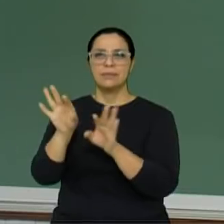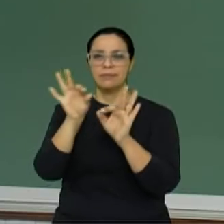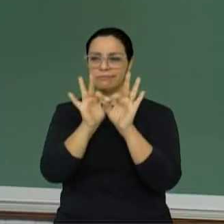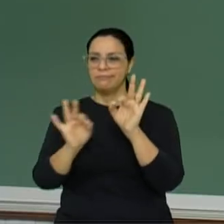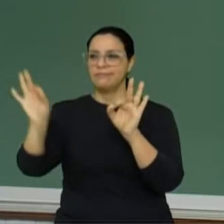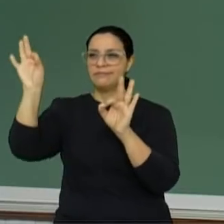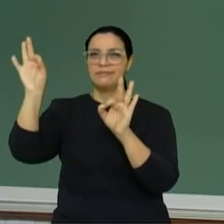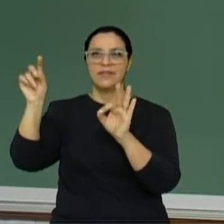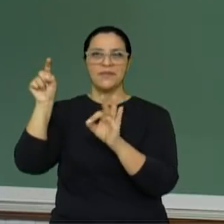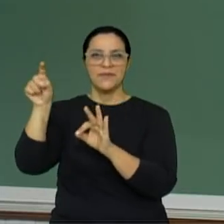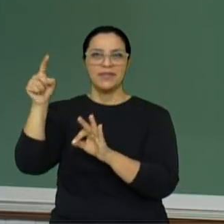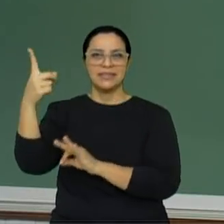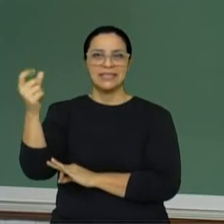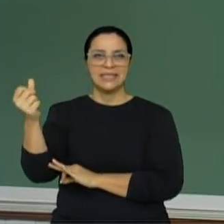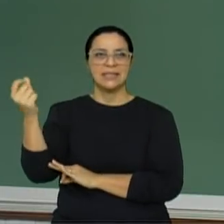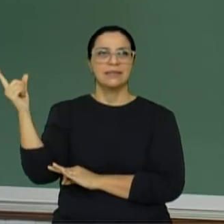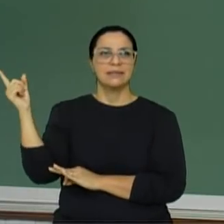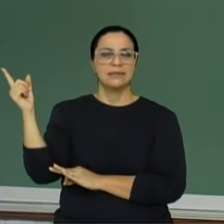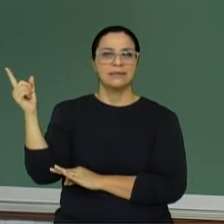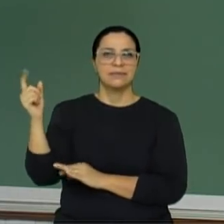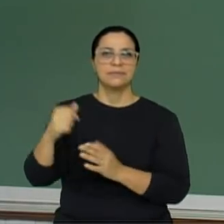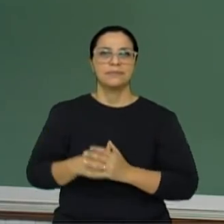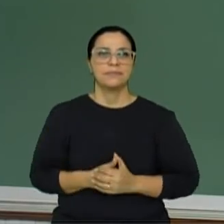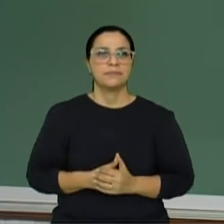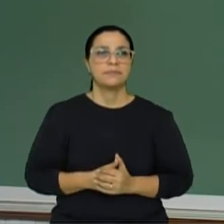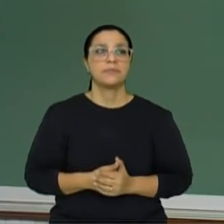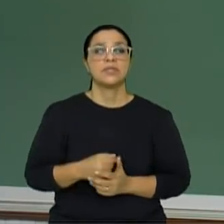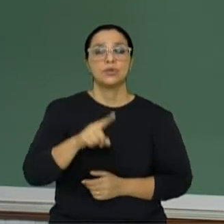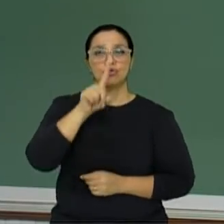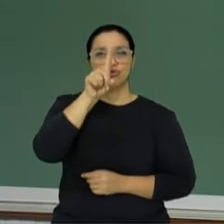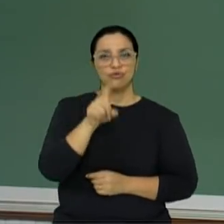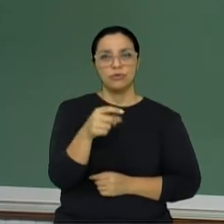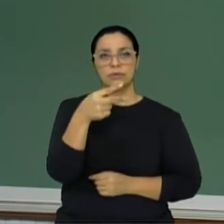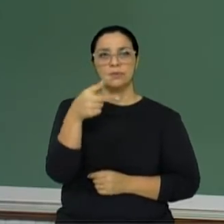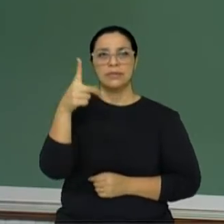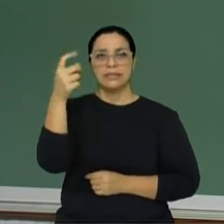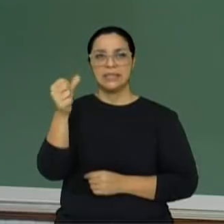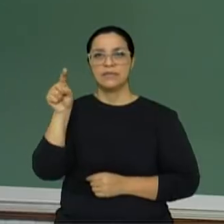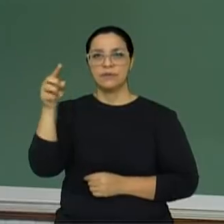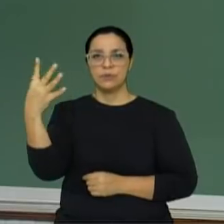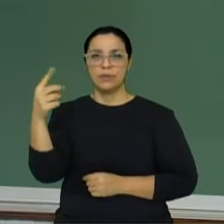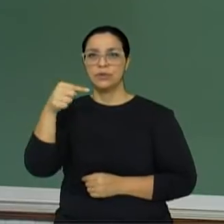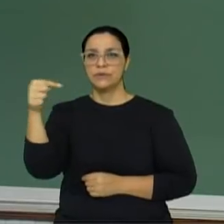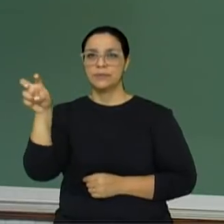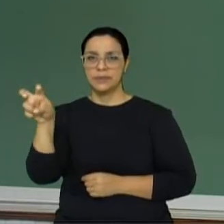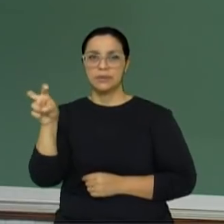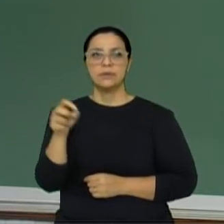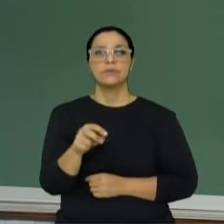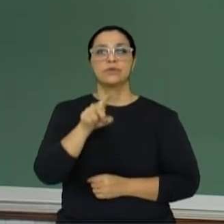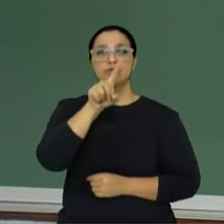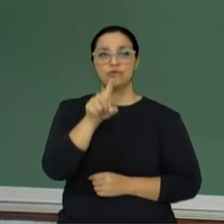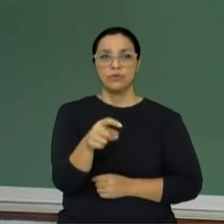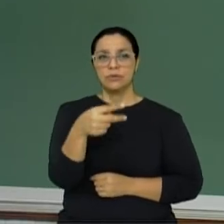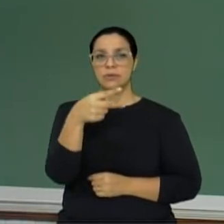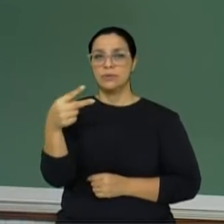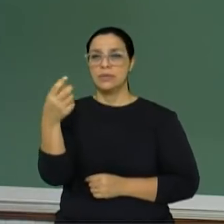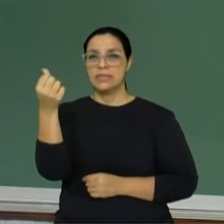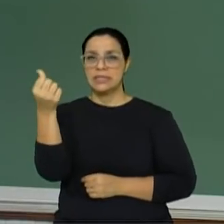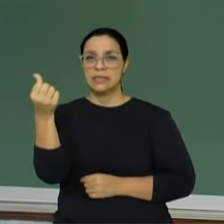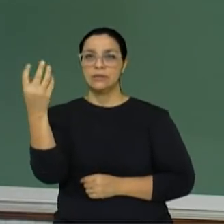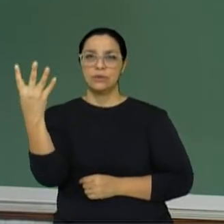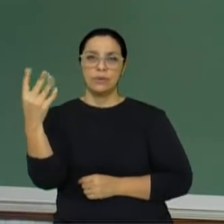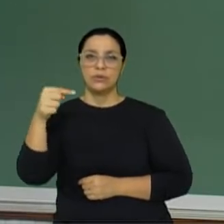multiplicativo, ele vai dividindo 16, ou melhor, vai multiplicando 16, né? Então, ficou x igual a 16 vezes 4 sobre 5, e 16 vezes 4